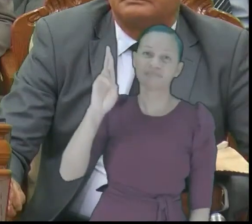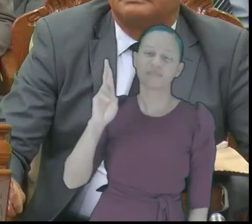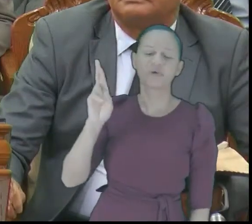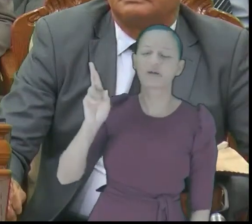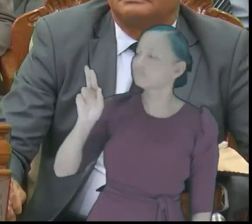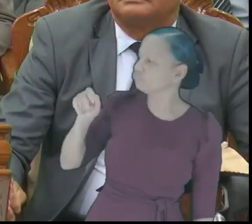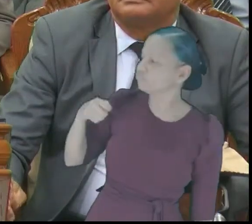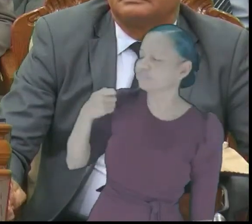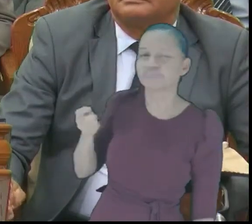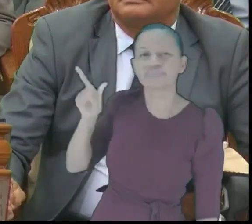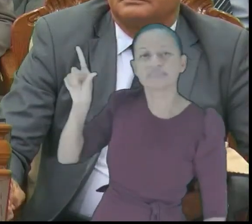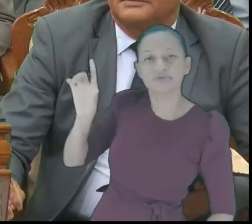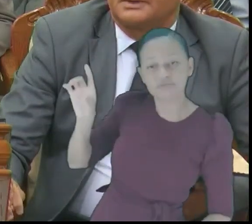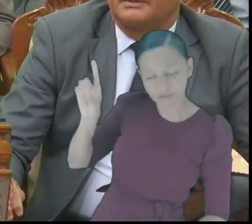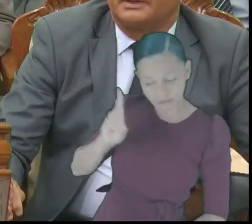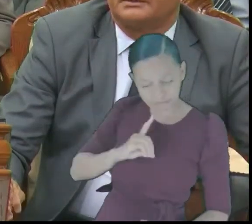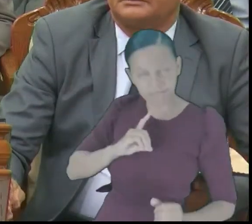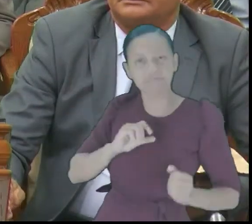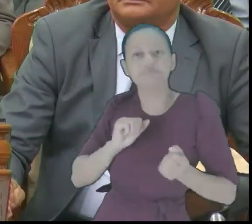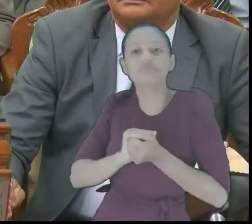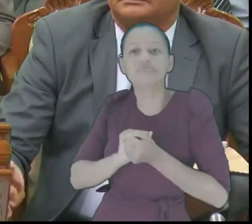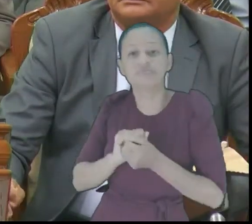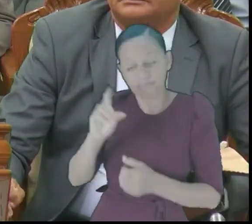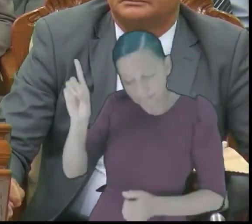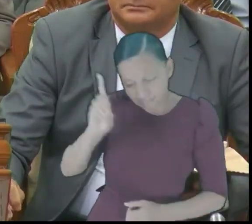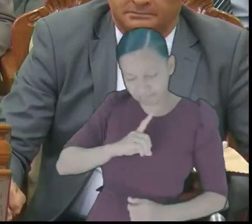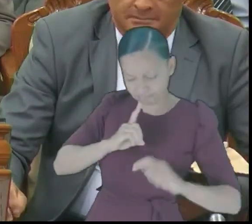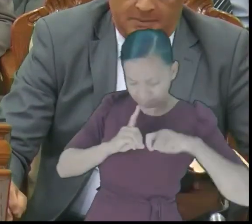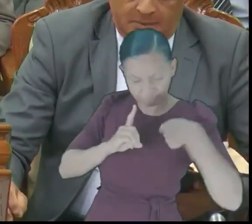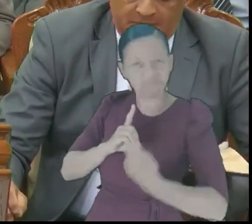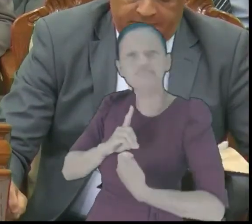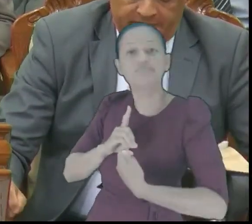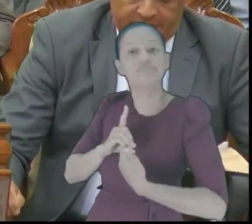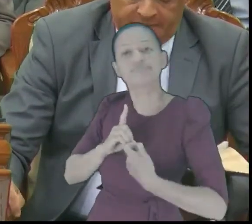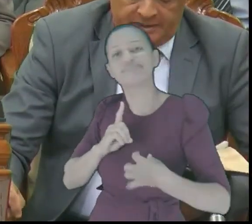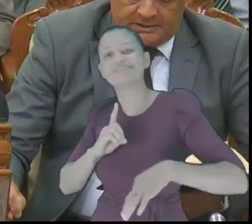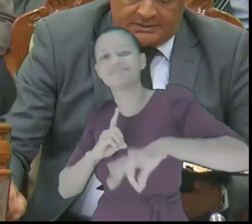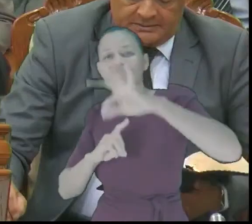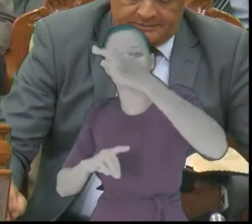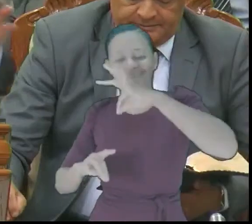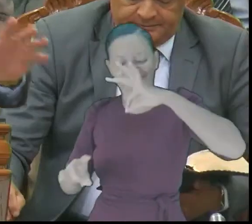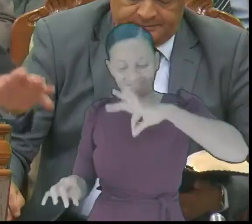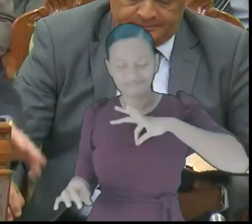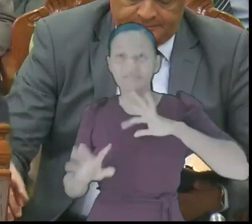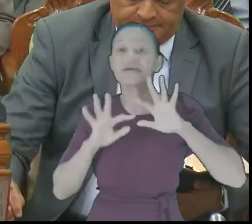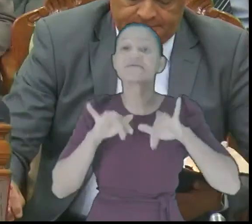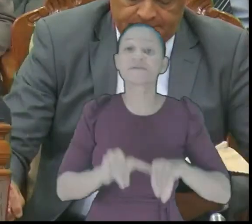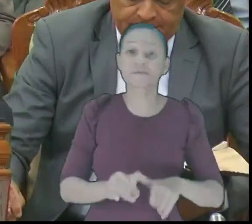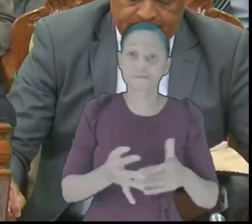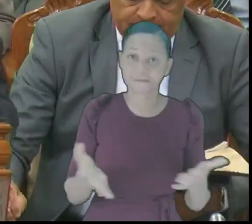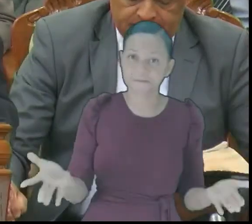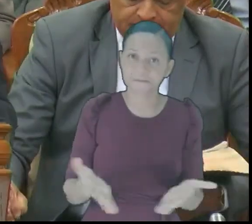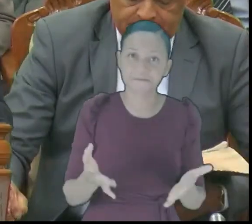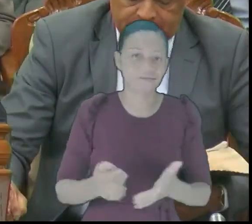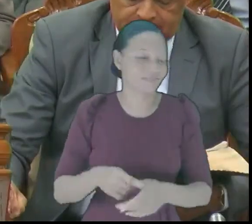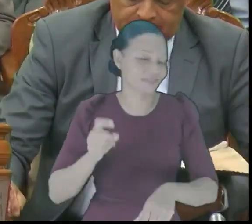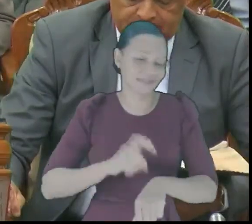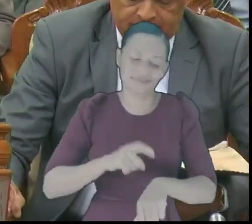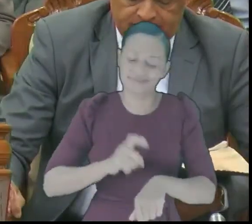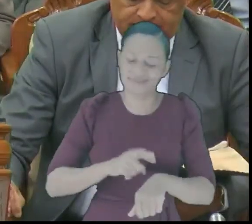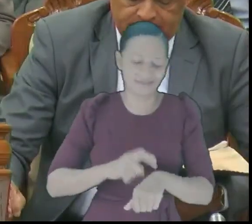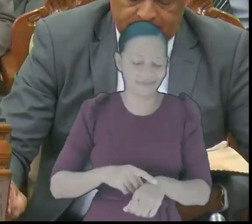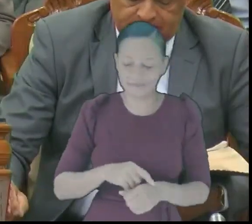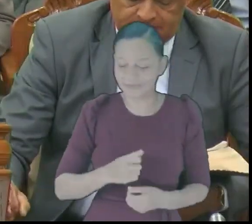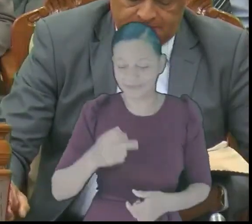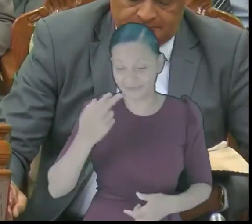esse dono que mora em nós? Quem é esse dono que mora em nós? Para encerrar, não vai dar para falar sobre o batismo.